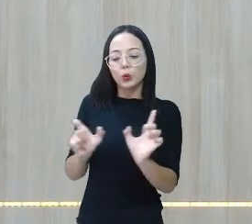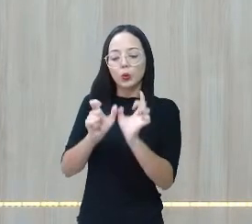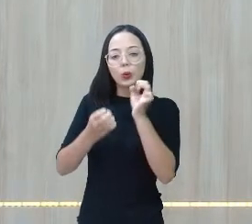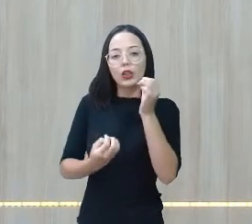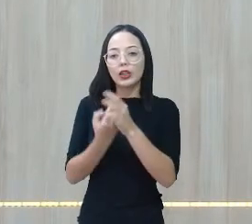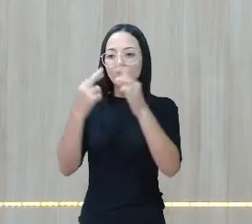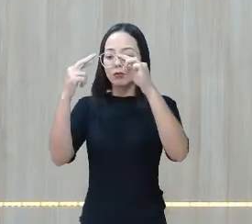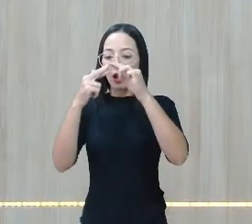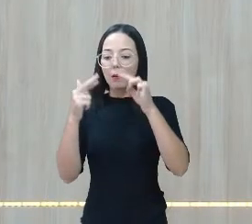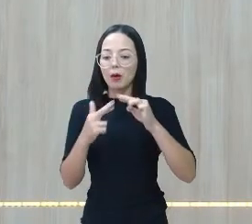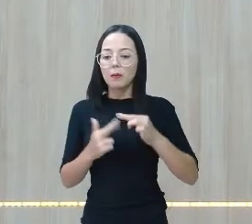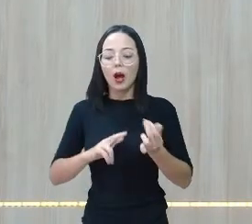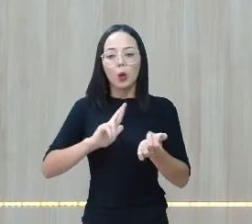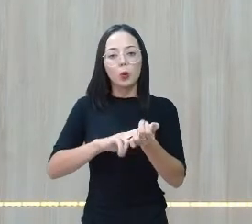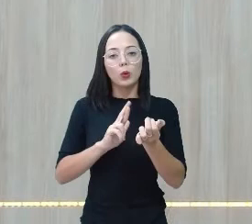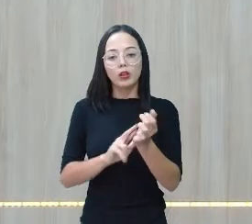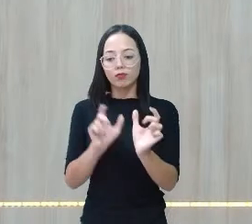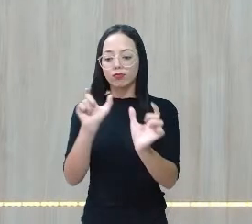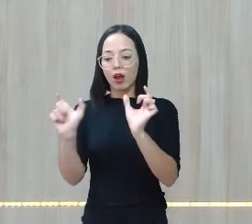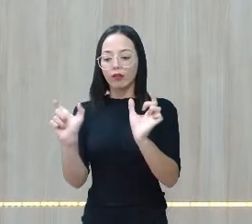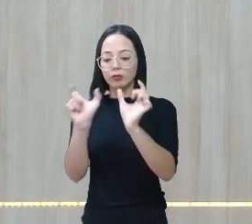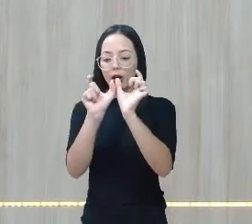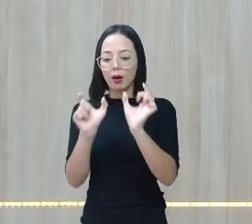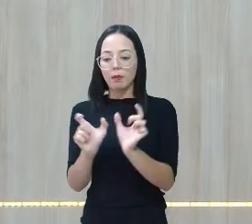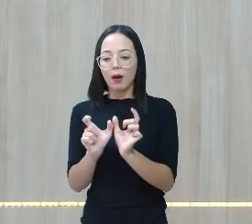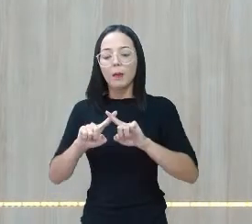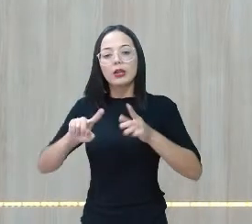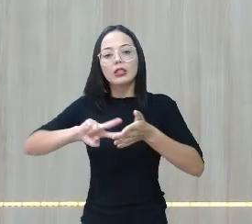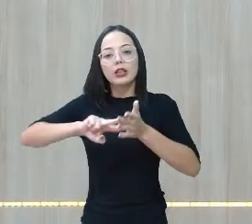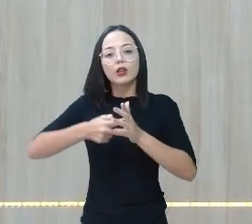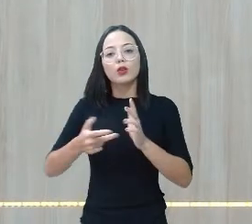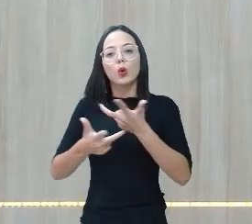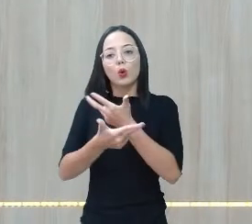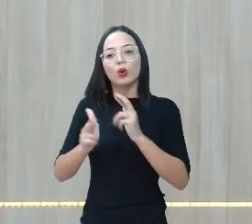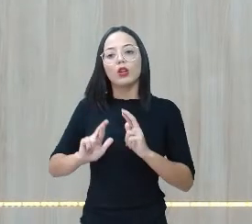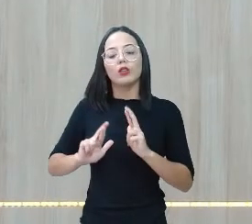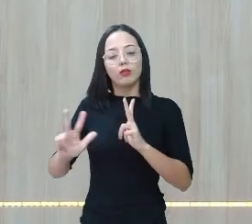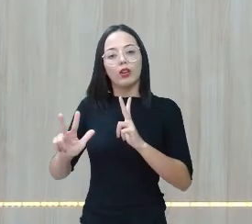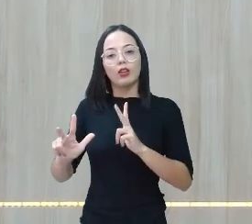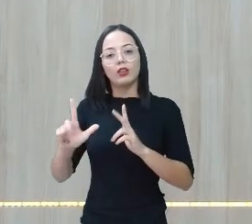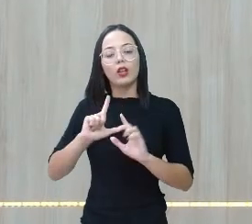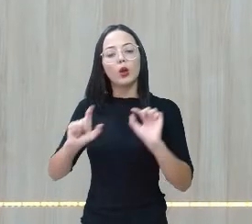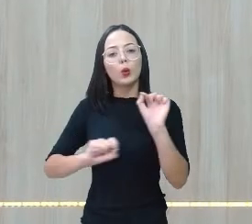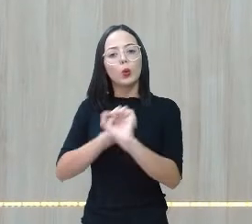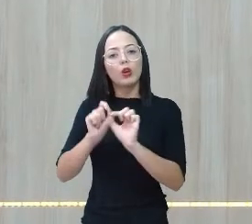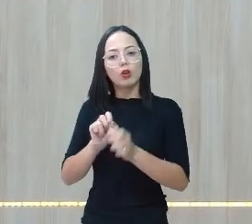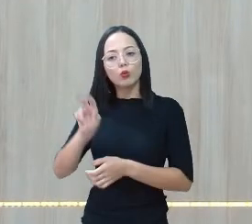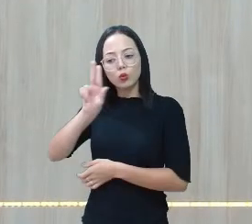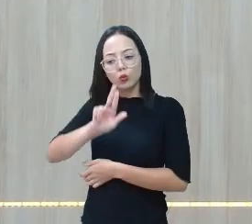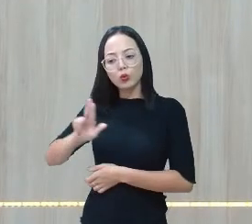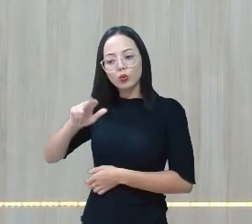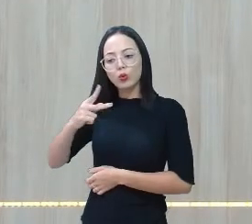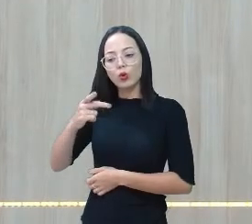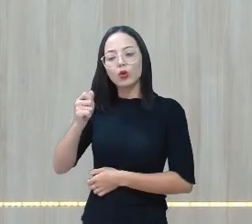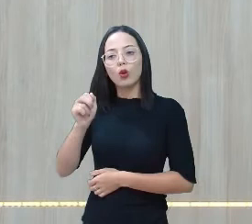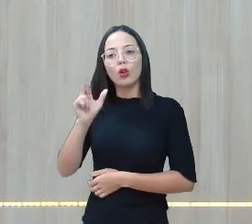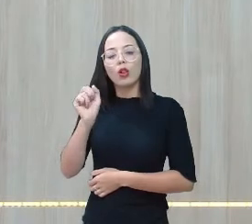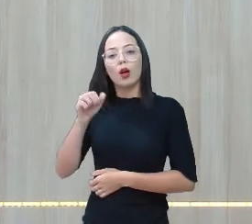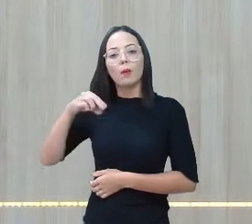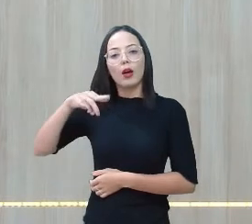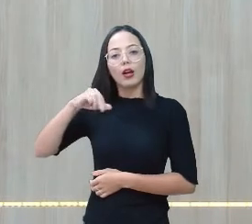ritmo com palavras que são muito semelhantes, mas que significam coisas diferentes, eu tenho o uso da paranomásia, tá?